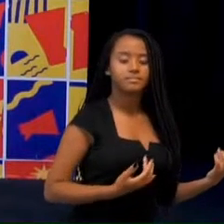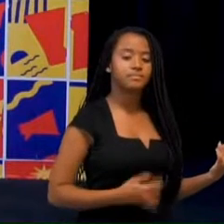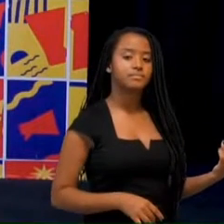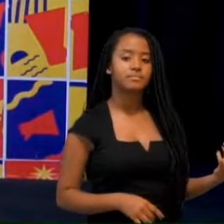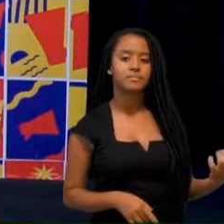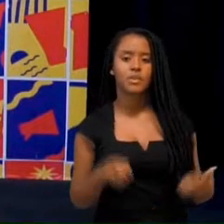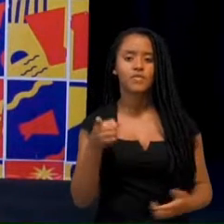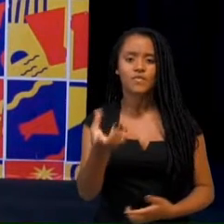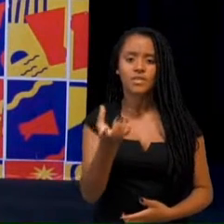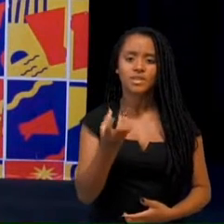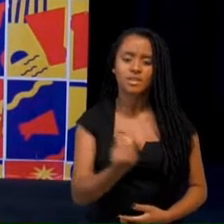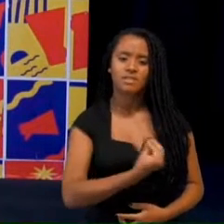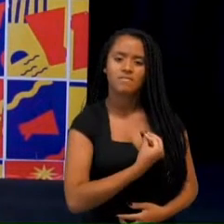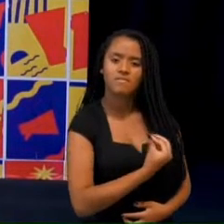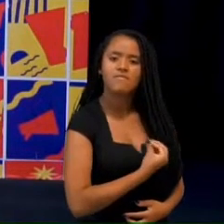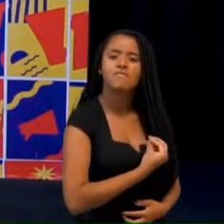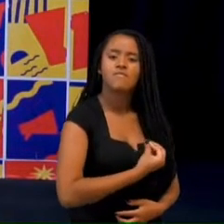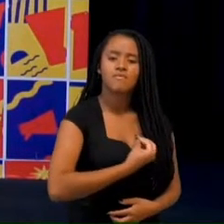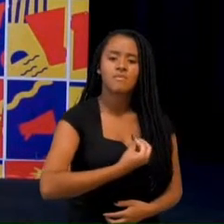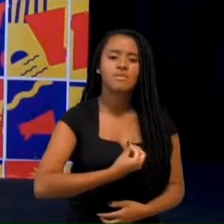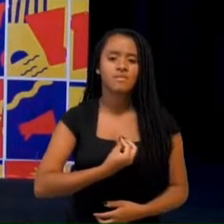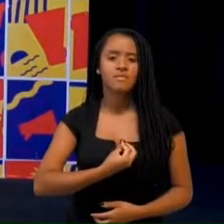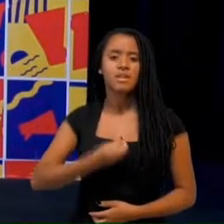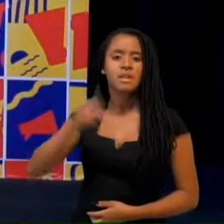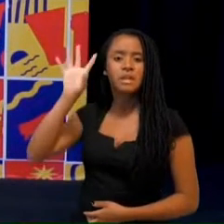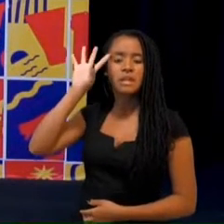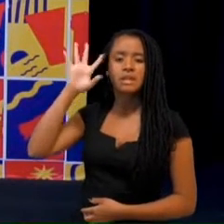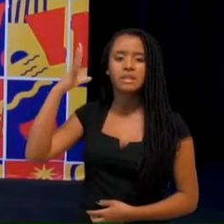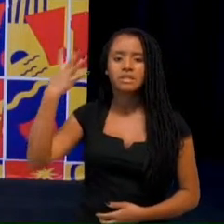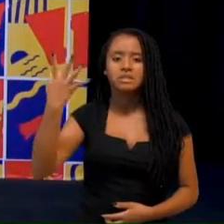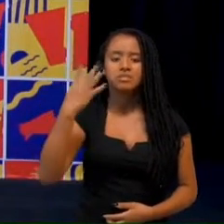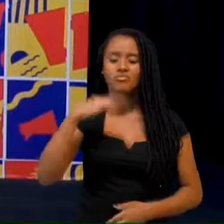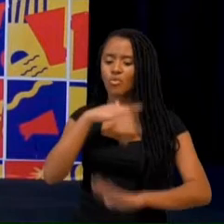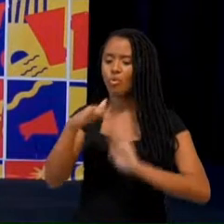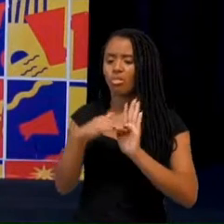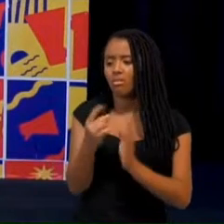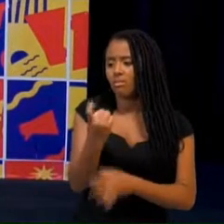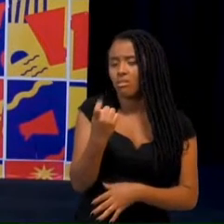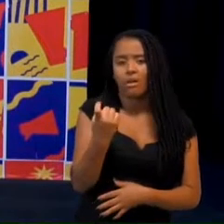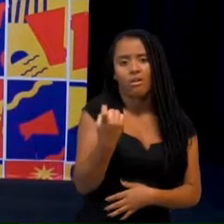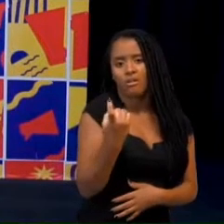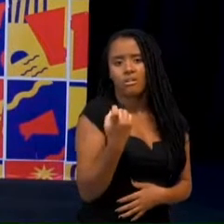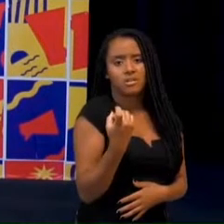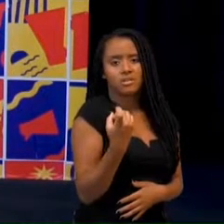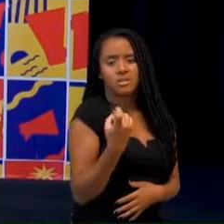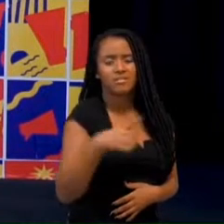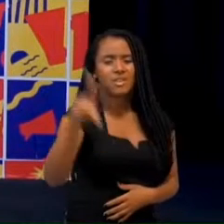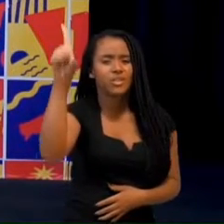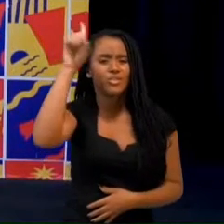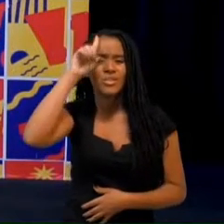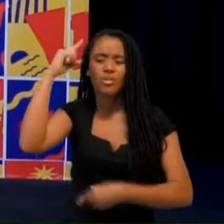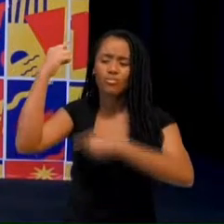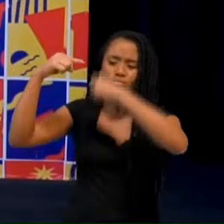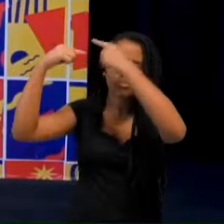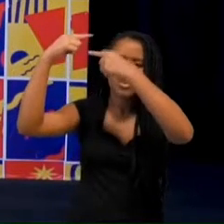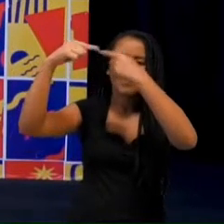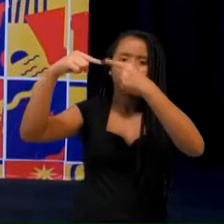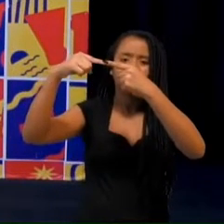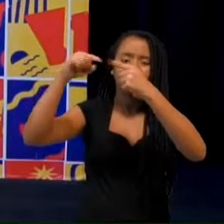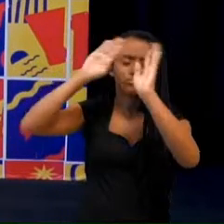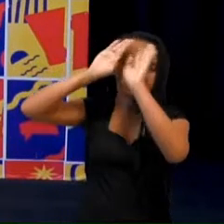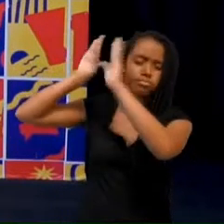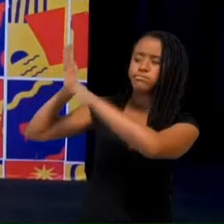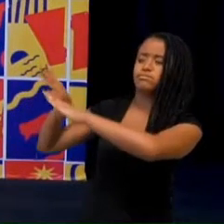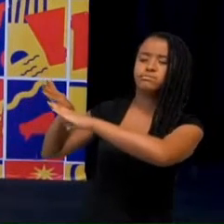did você quis Viver a Vida decidi tudo sozinha deixar toda a rotina para